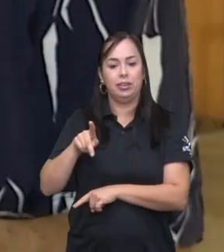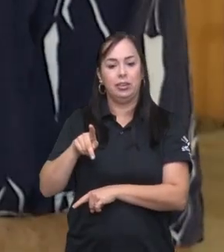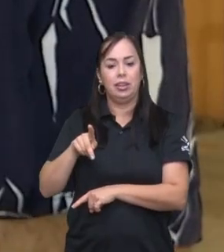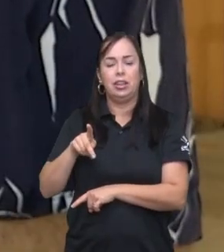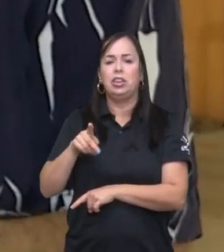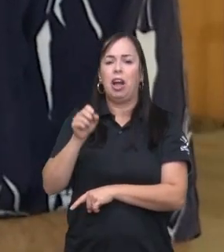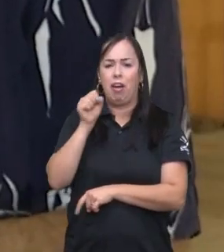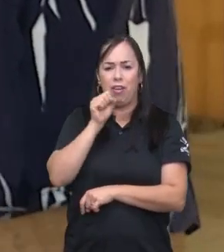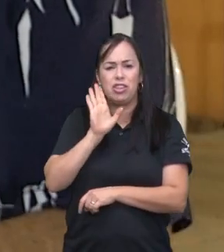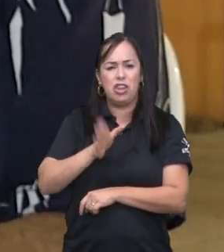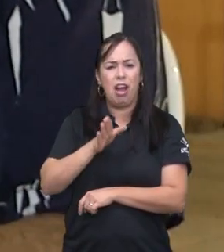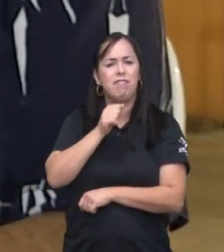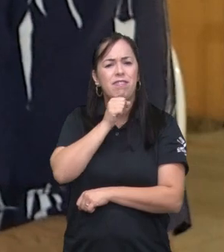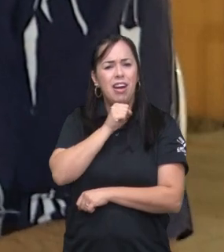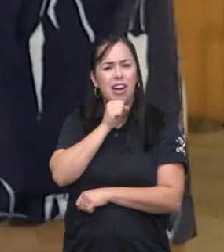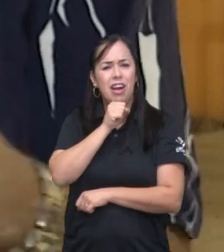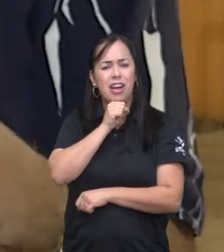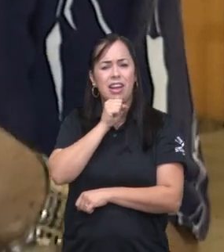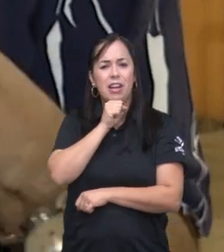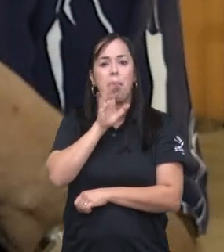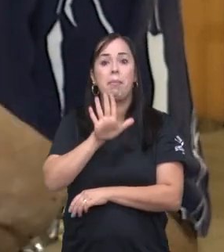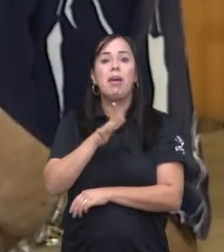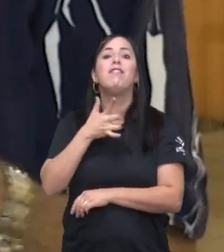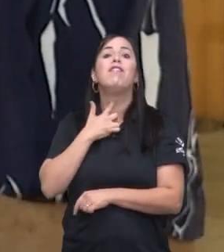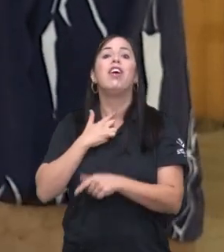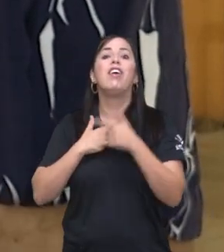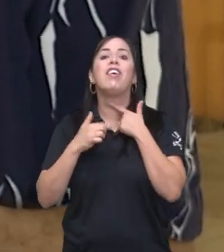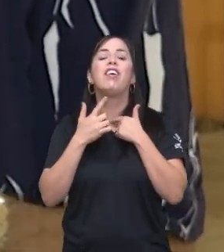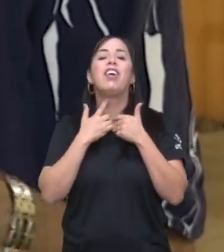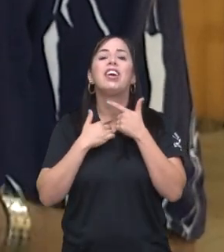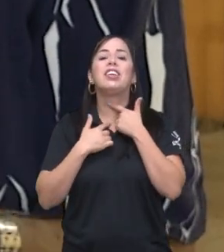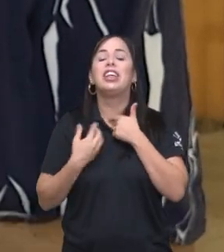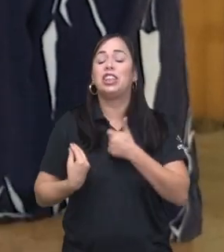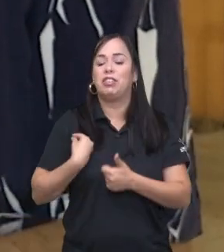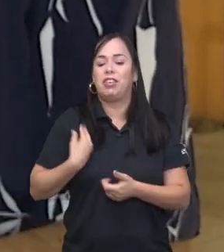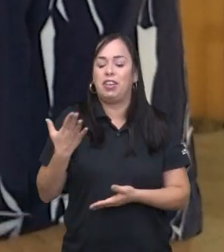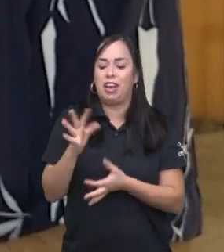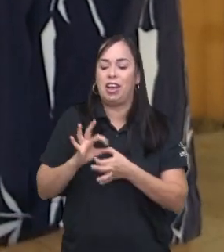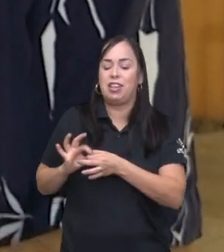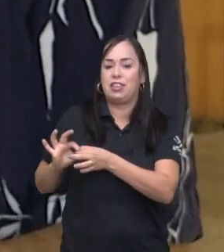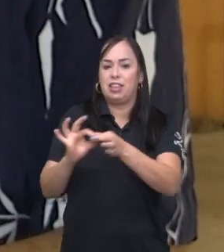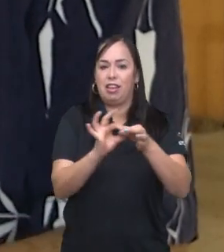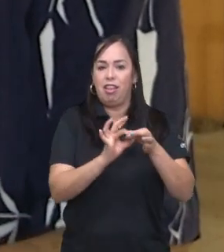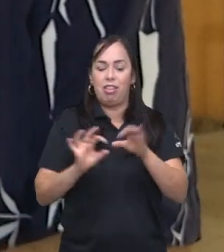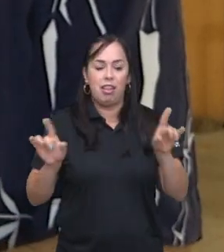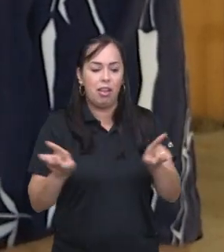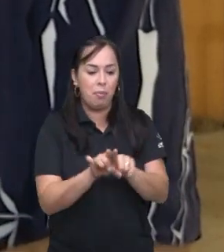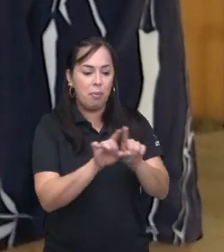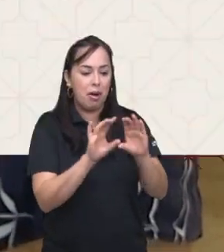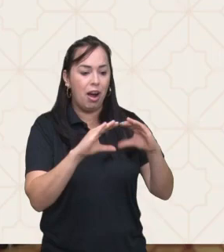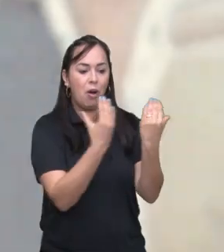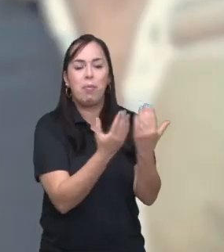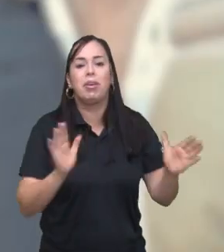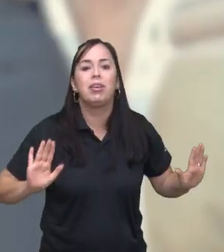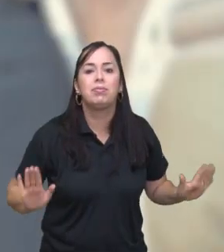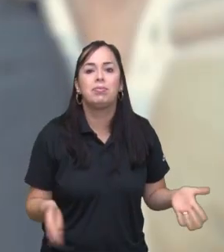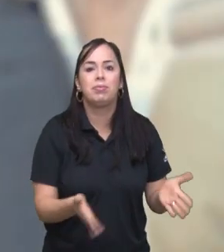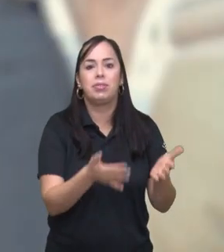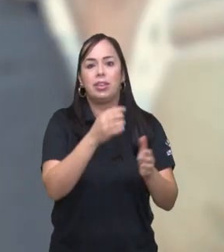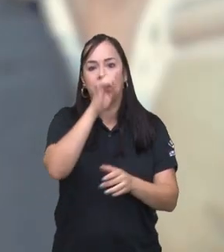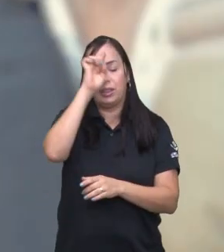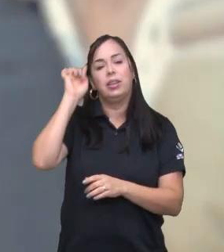um senhor já de idade, mas que tinha uma vontade de vivência de comunidade. Então ele incentivava a comunidade a construir. E